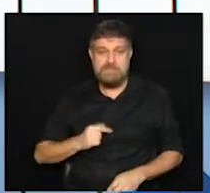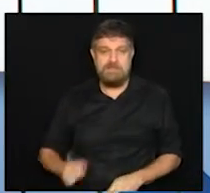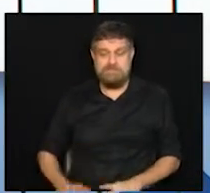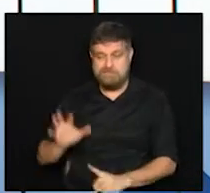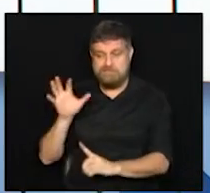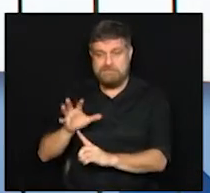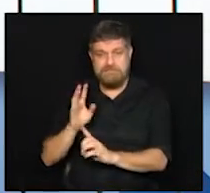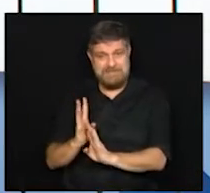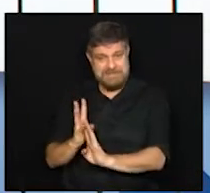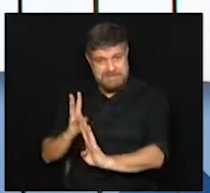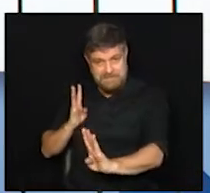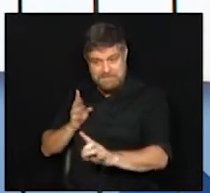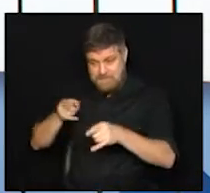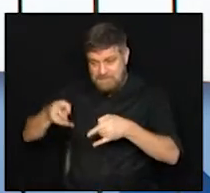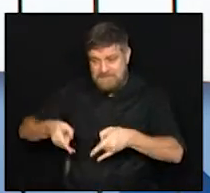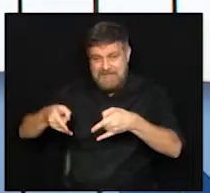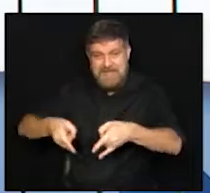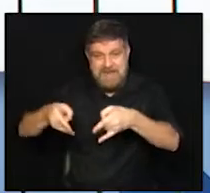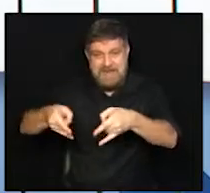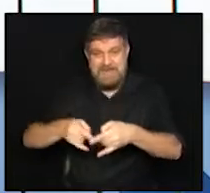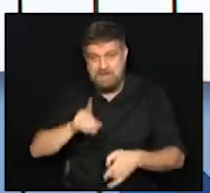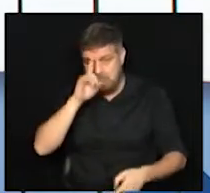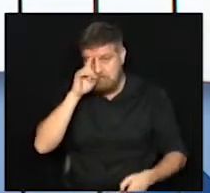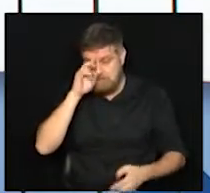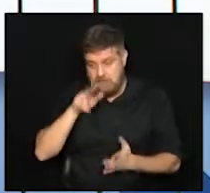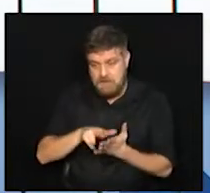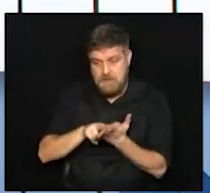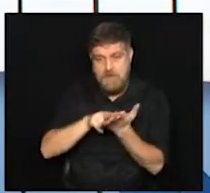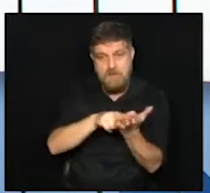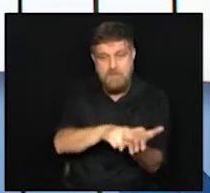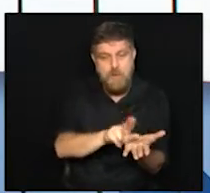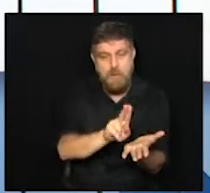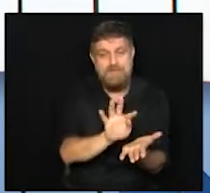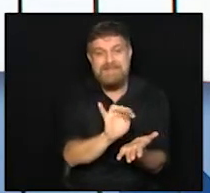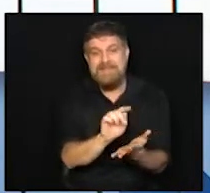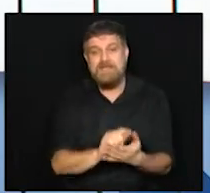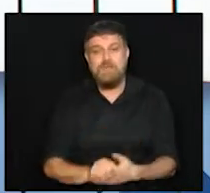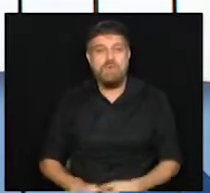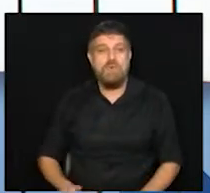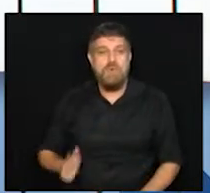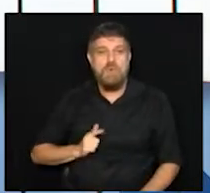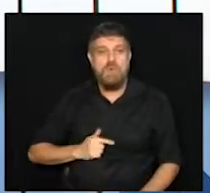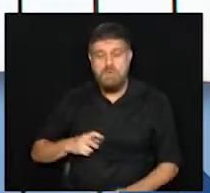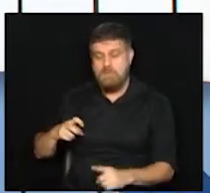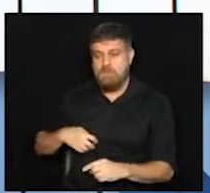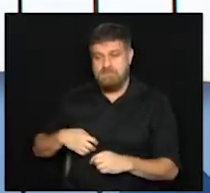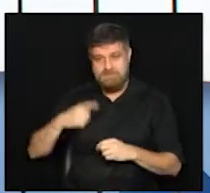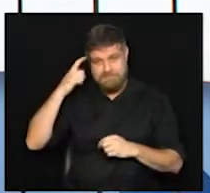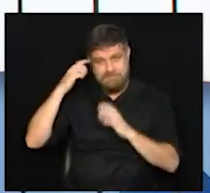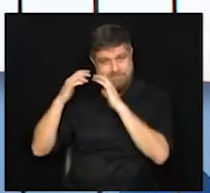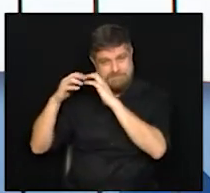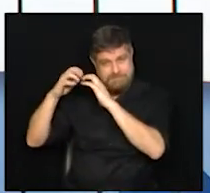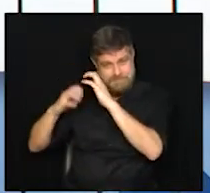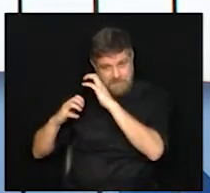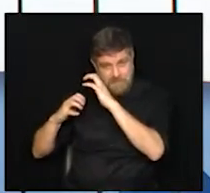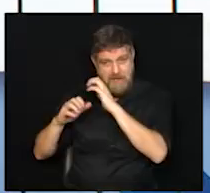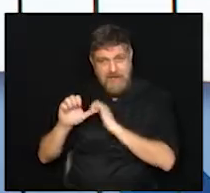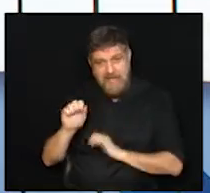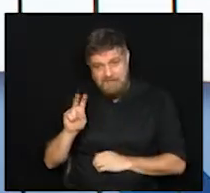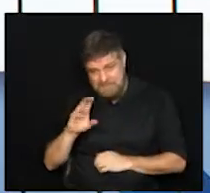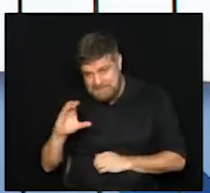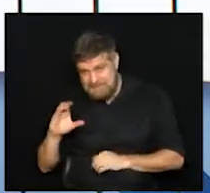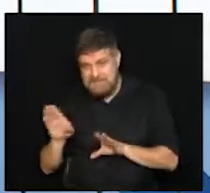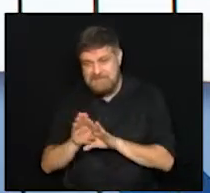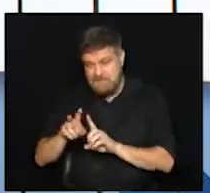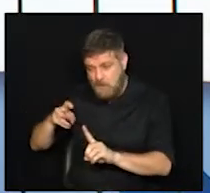por internação em leito de terapia intensiva para pessoas com acidentes vasculares, cerebrais,